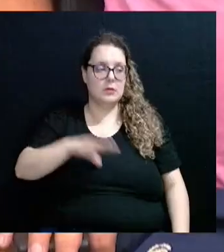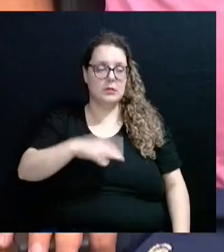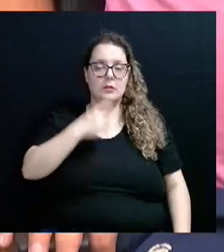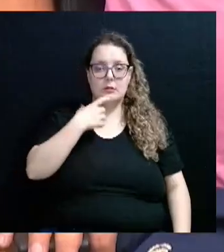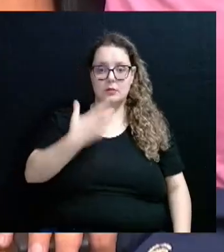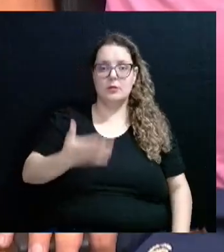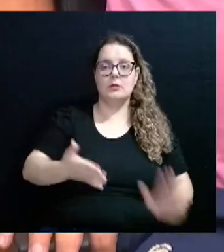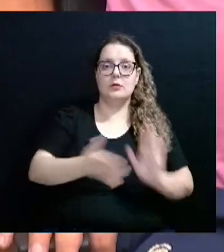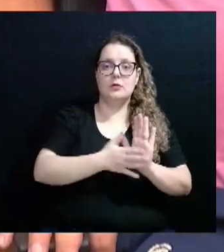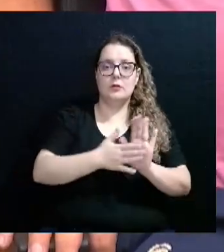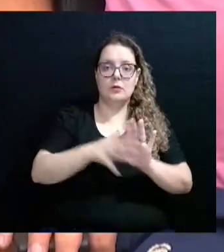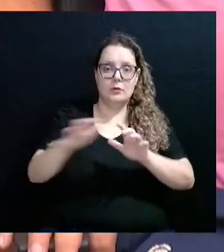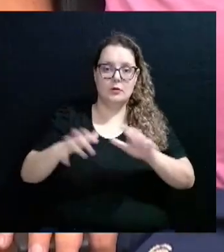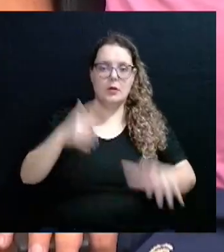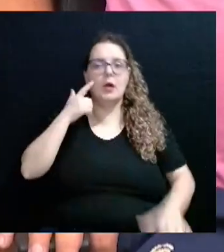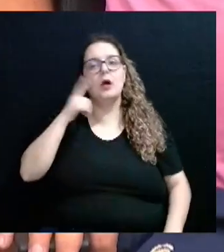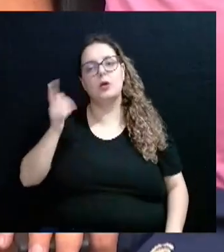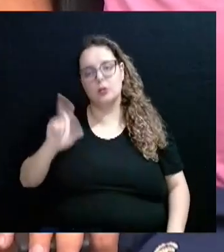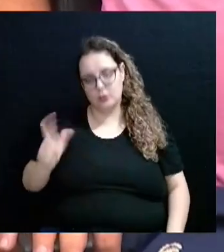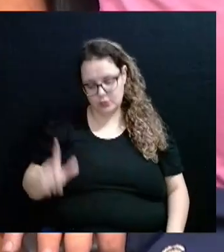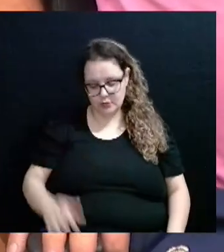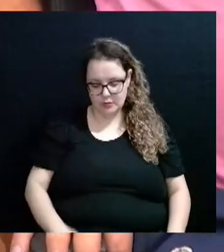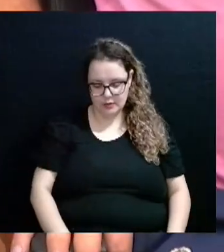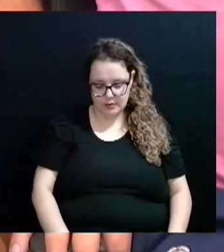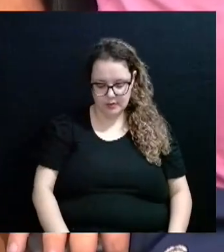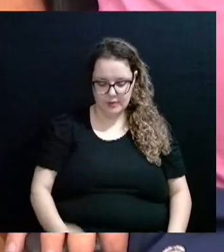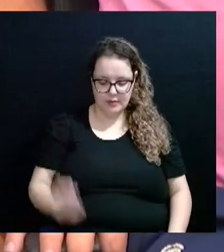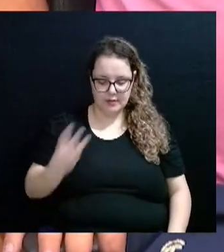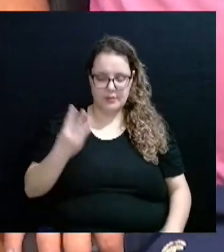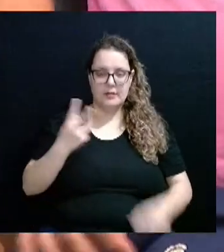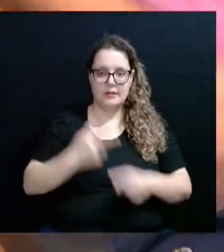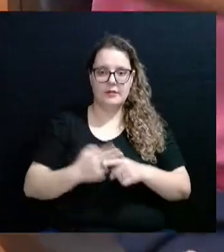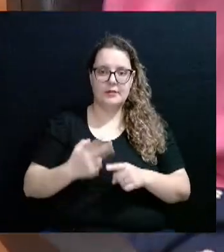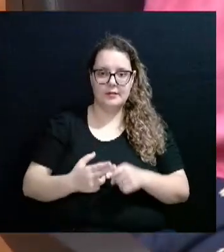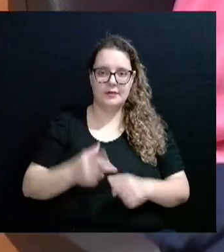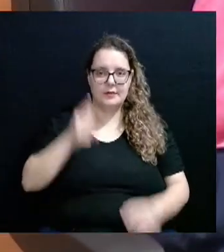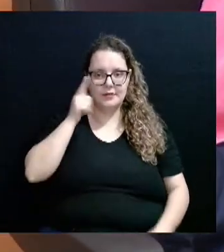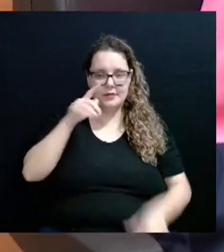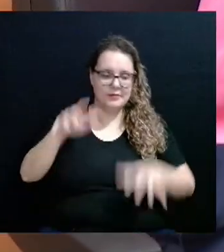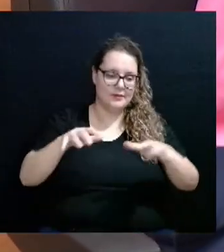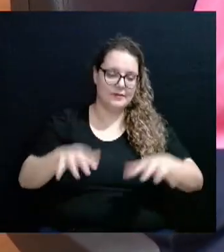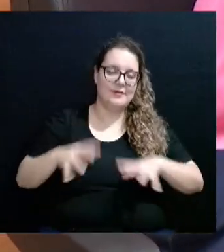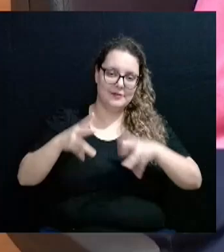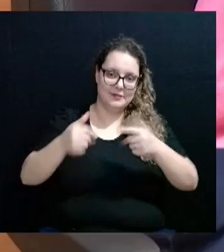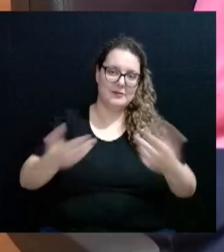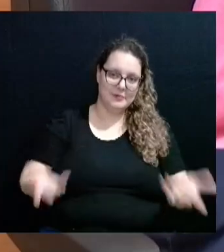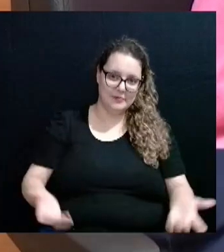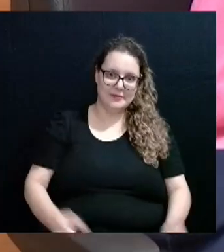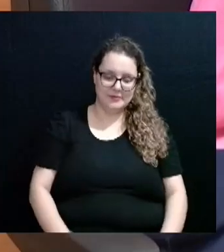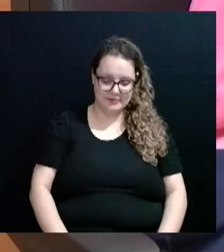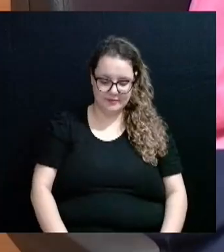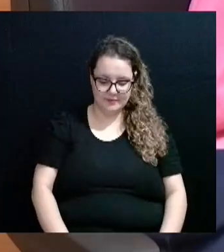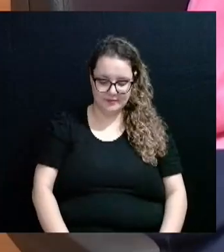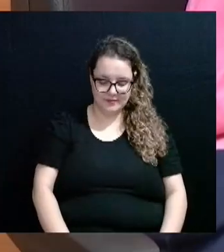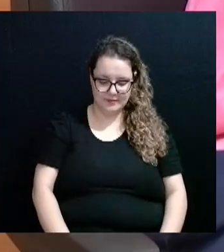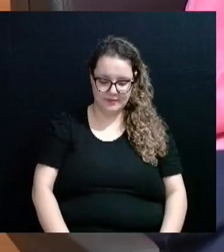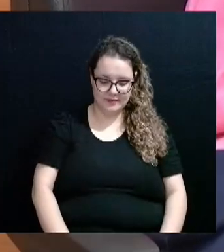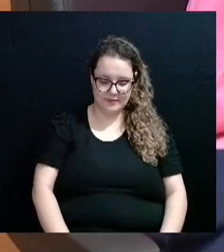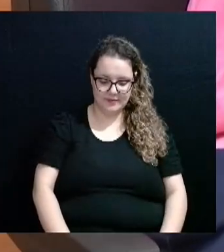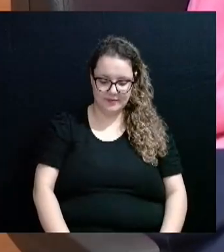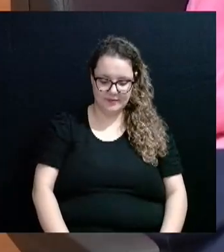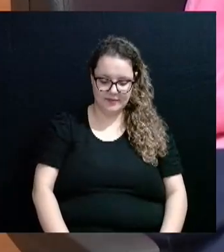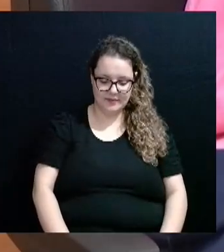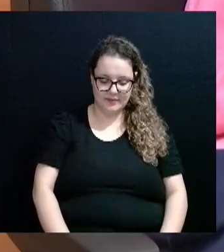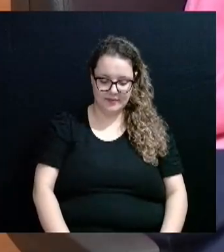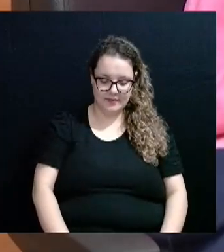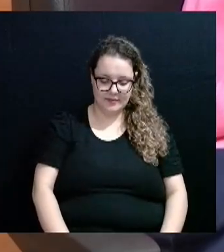mapeamento. Obviamente, a gente já está na 3ª edição, porque a gente não consegue mapear tudo. E que bom que a gente não consegue mapear tudo, diante de uma cidade,